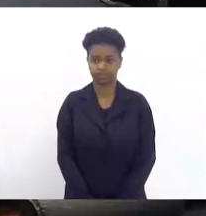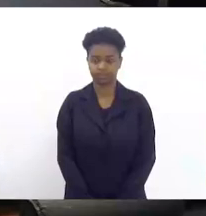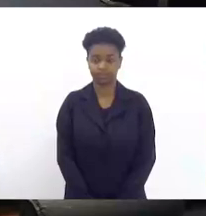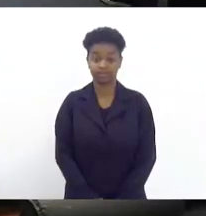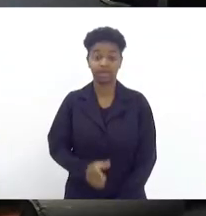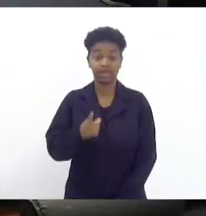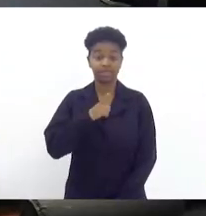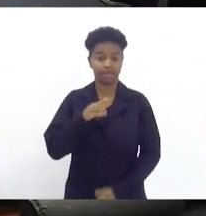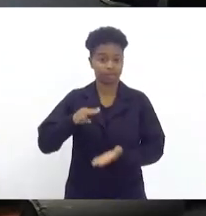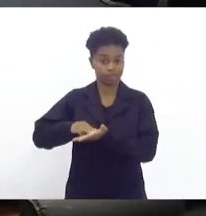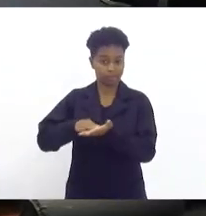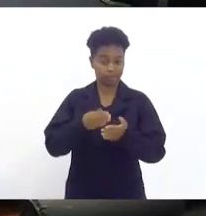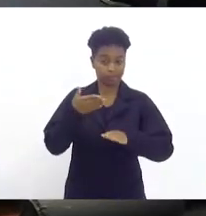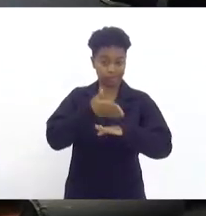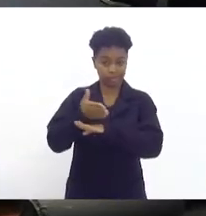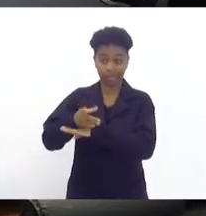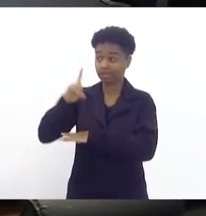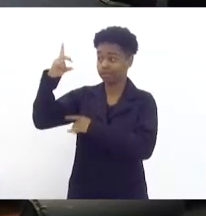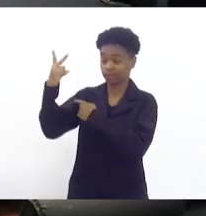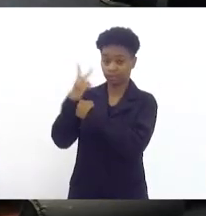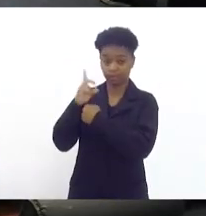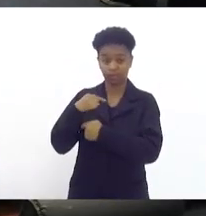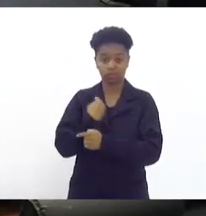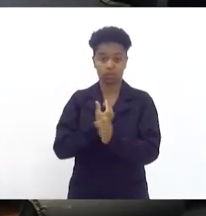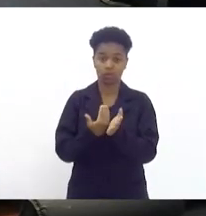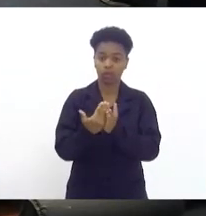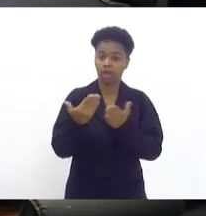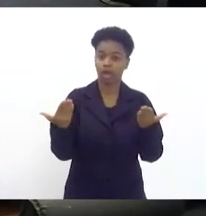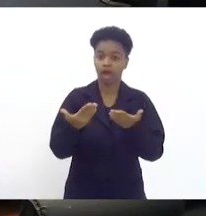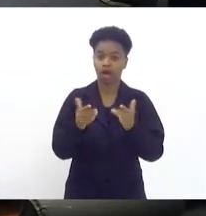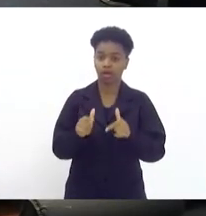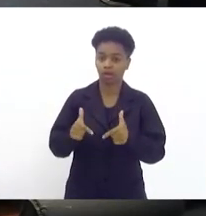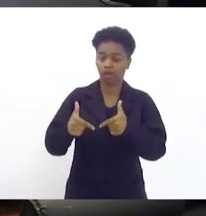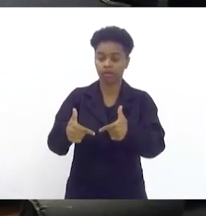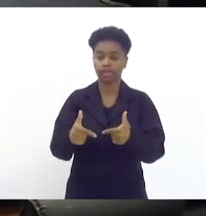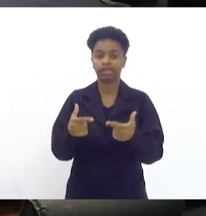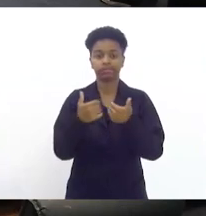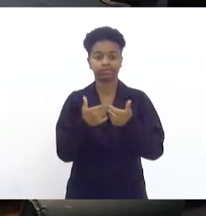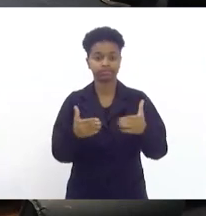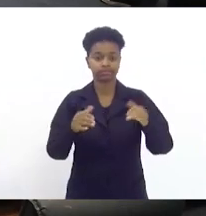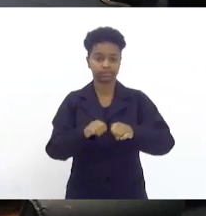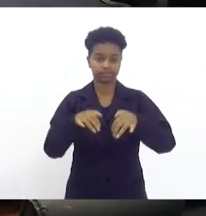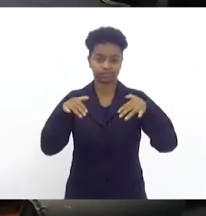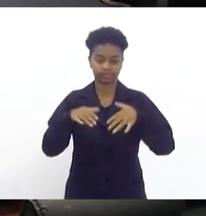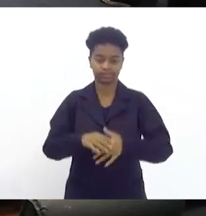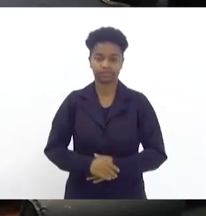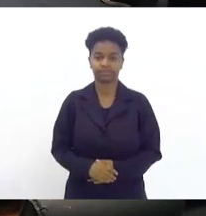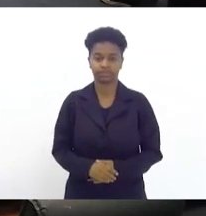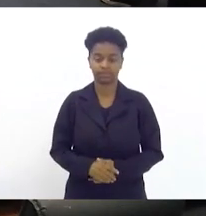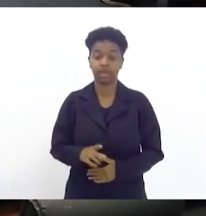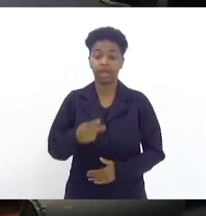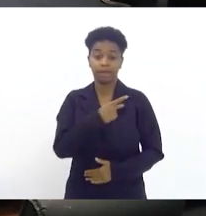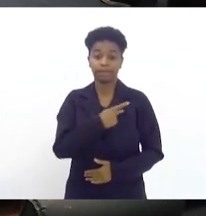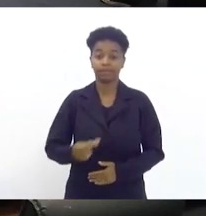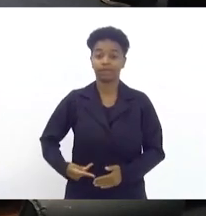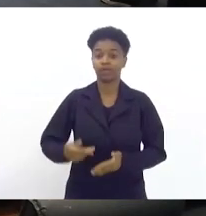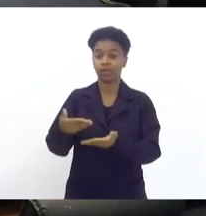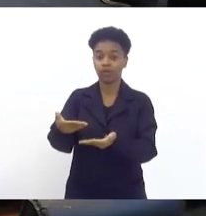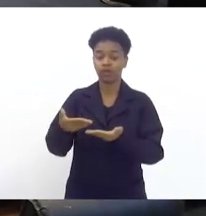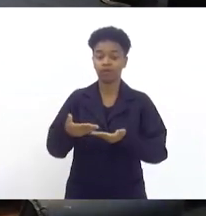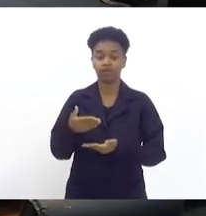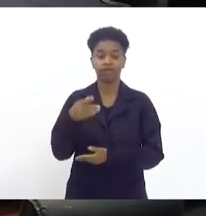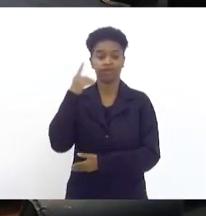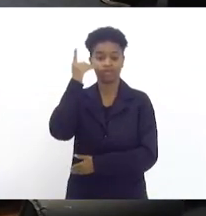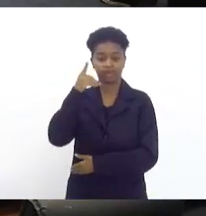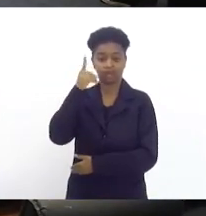havendo número legal e sobre a proteção de Deus iniciamos os nossos trabalhos está aberta a sessão a presidência convida o senhor